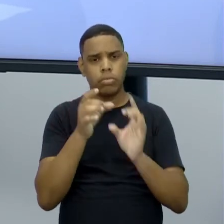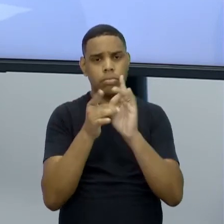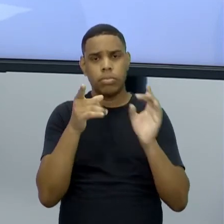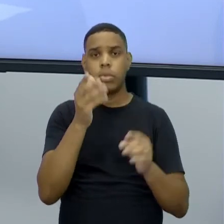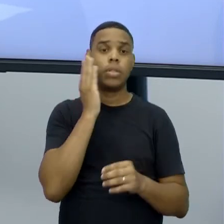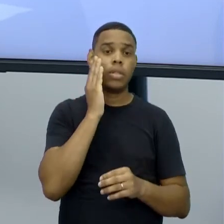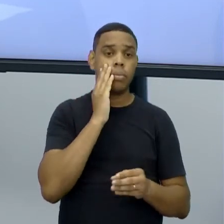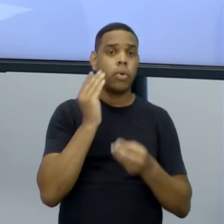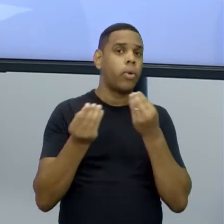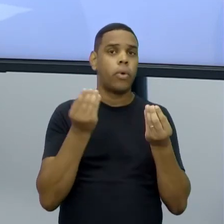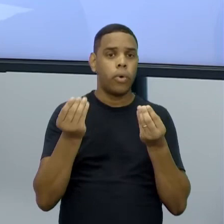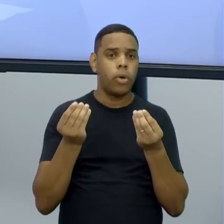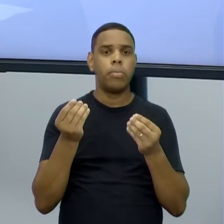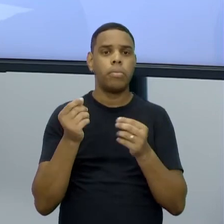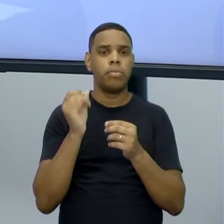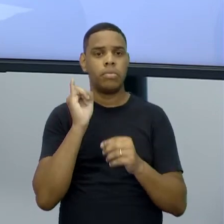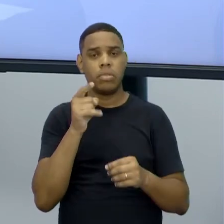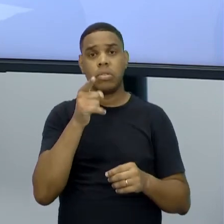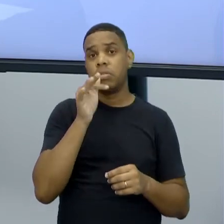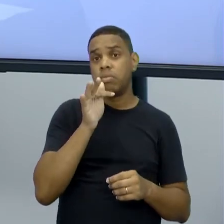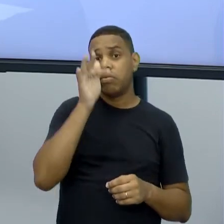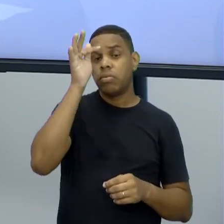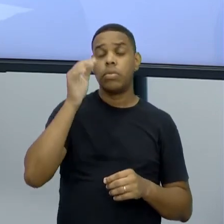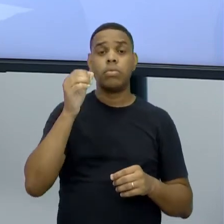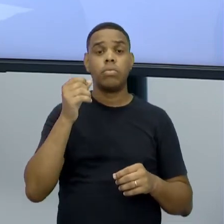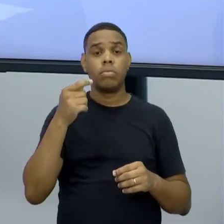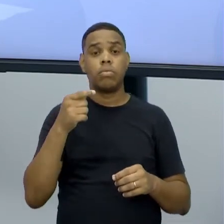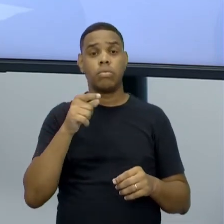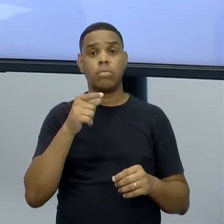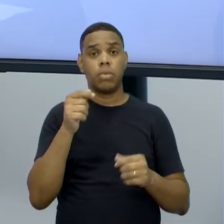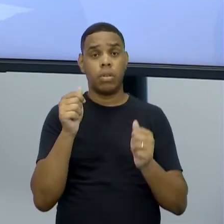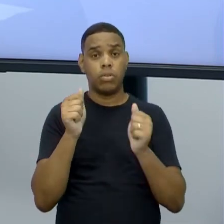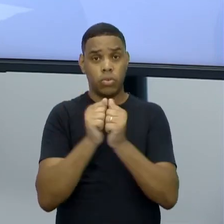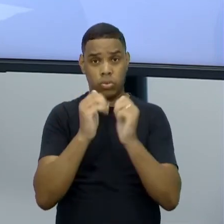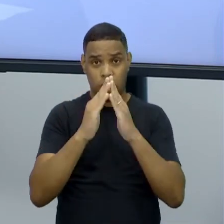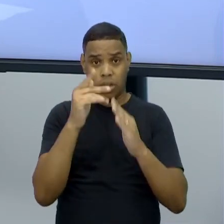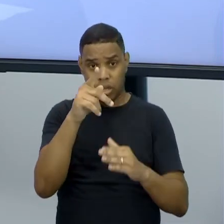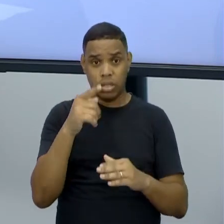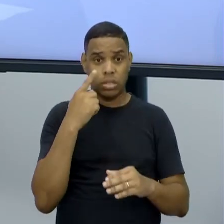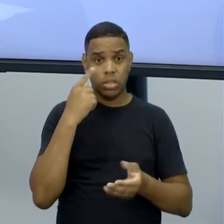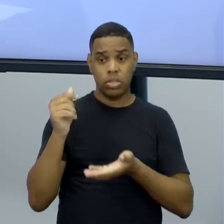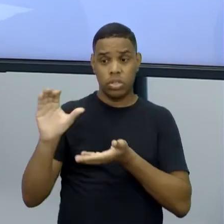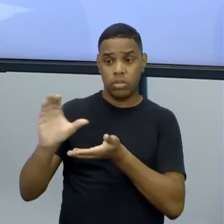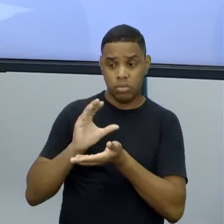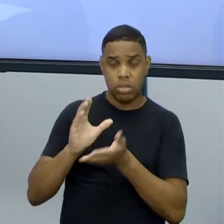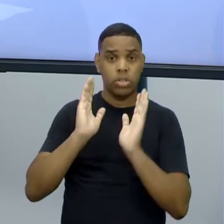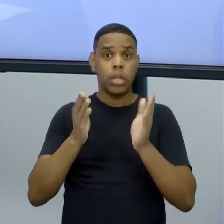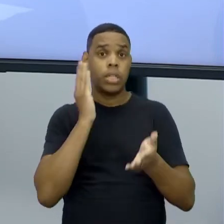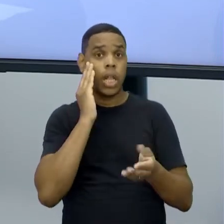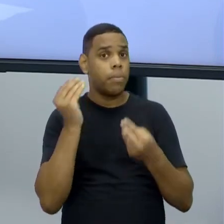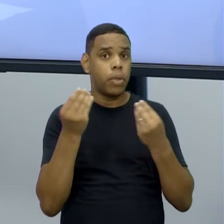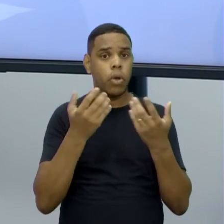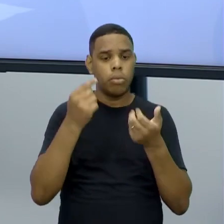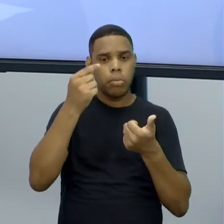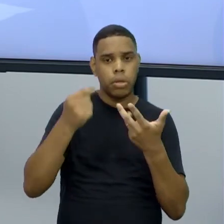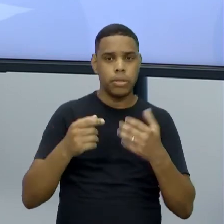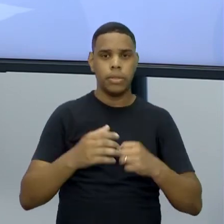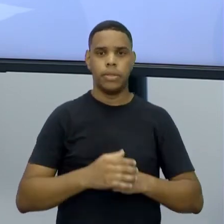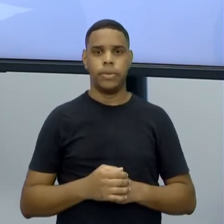vocês saberem como que é, e se você ouvir algum responsável aí que mora com você, eu vou pegar o empréstimo, você já sabe como